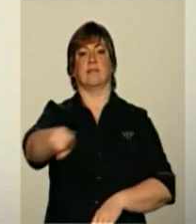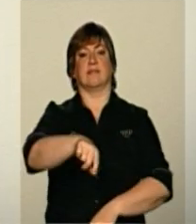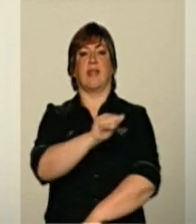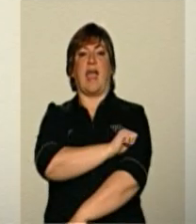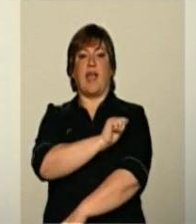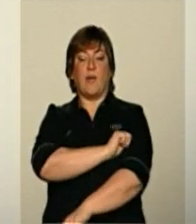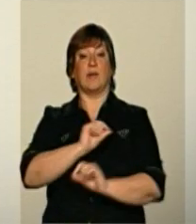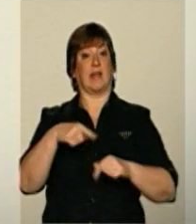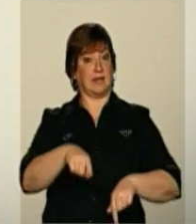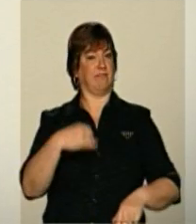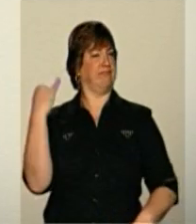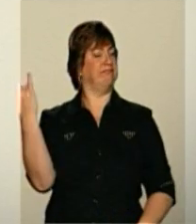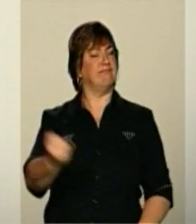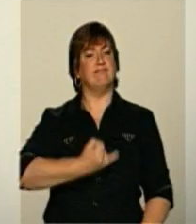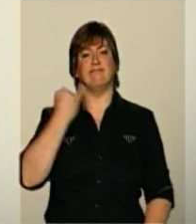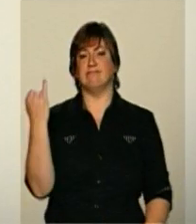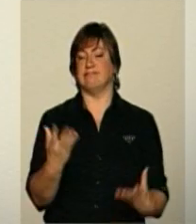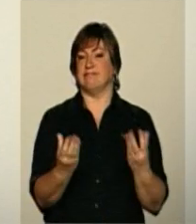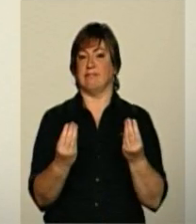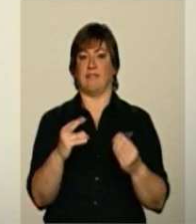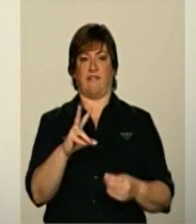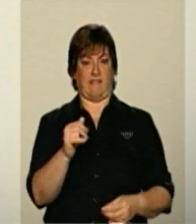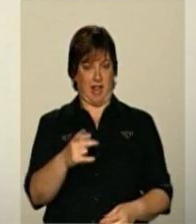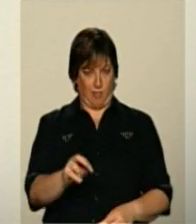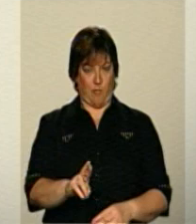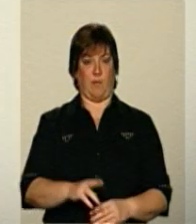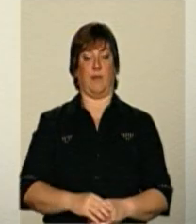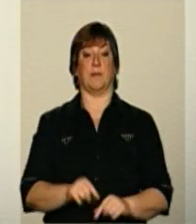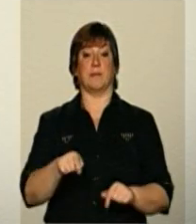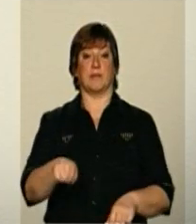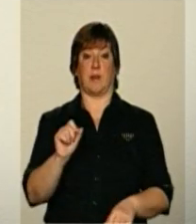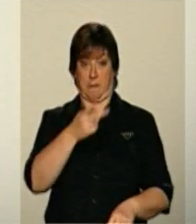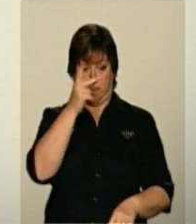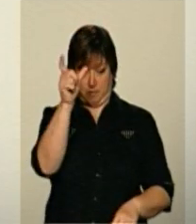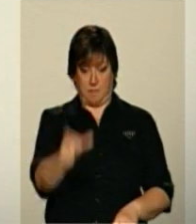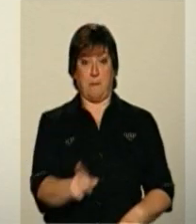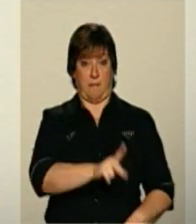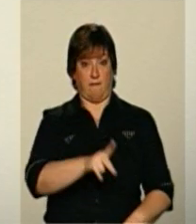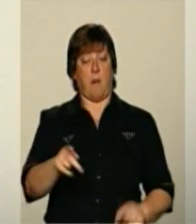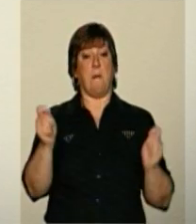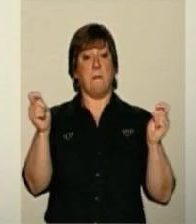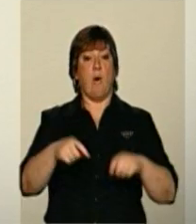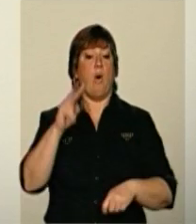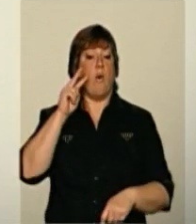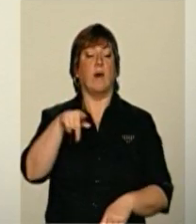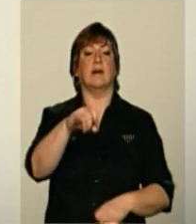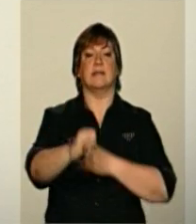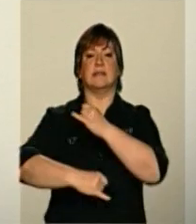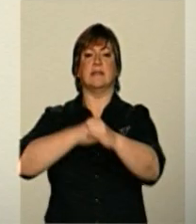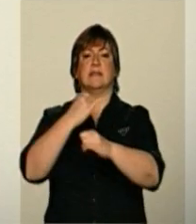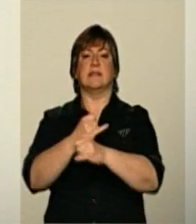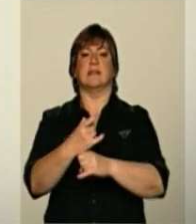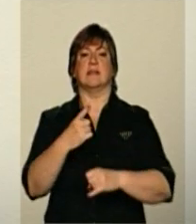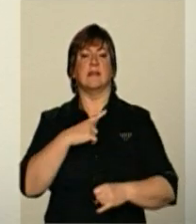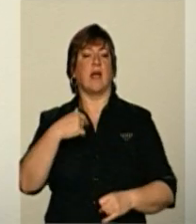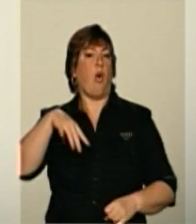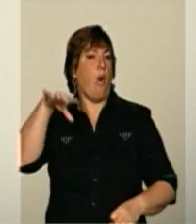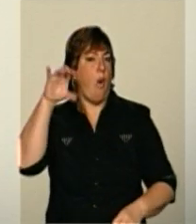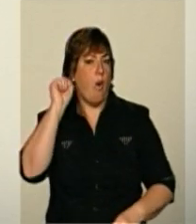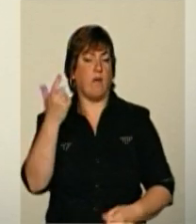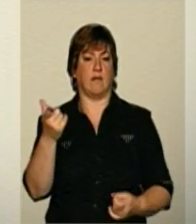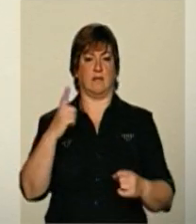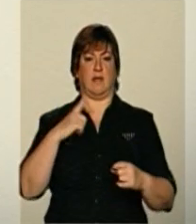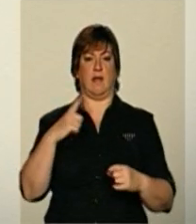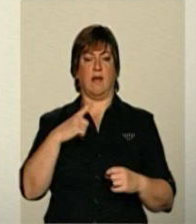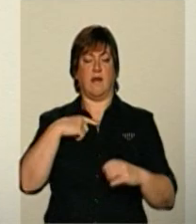fato algo extremamente relevante o professor pode acessar arquivos de áudio e arquivos